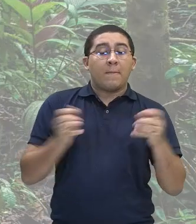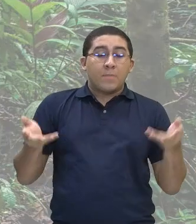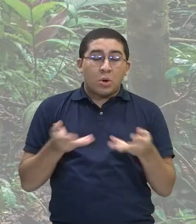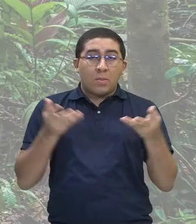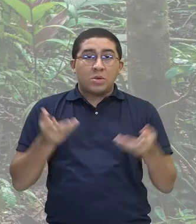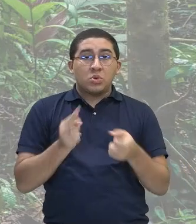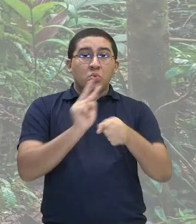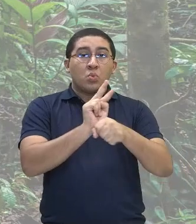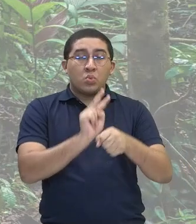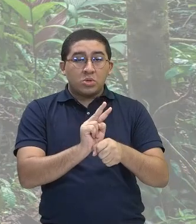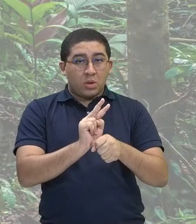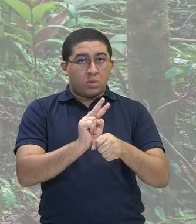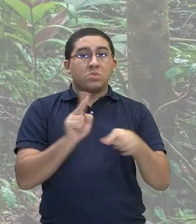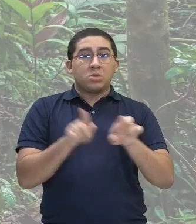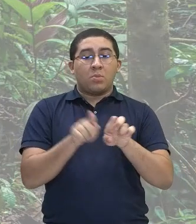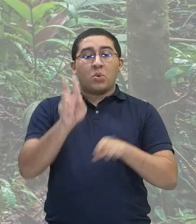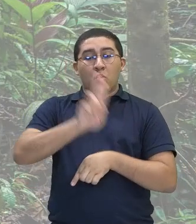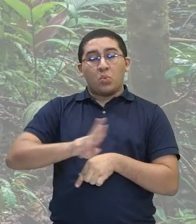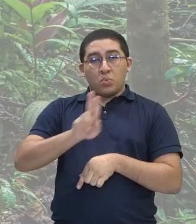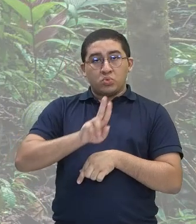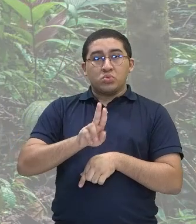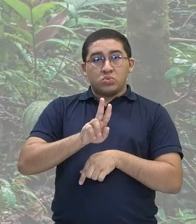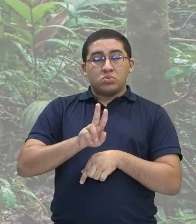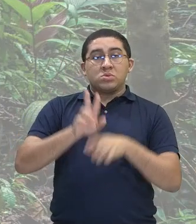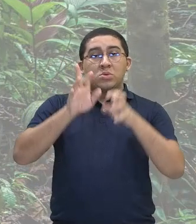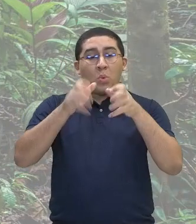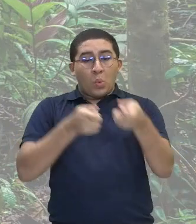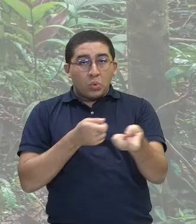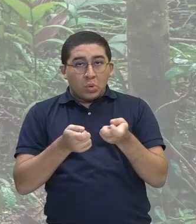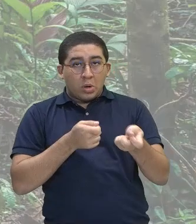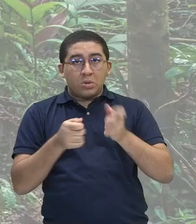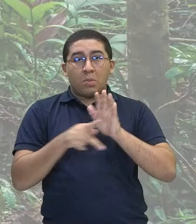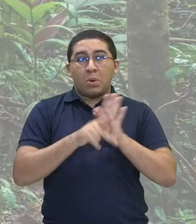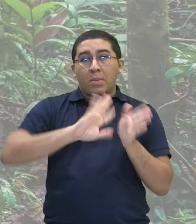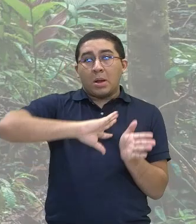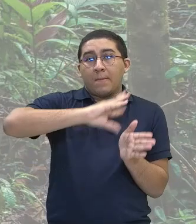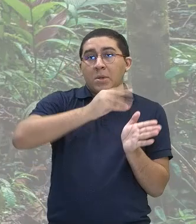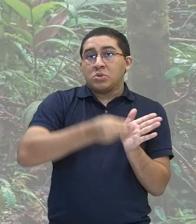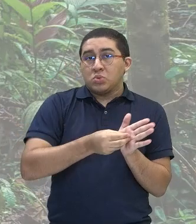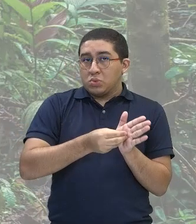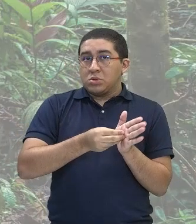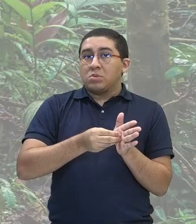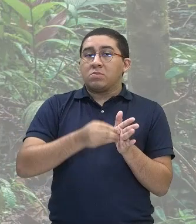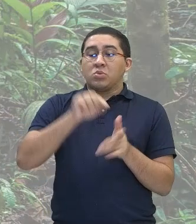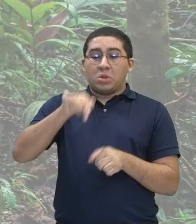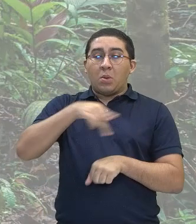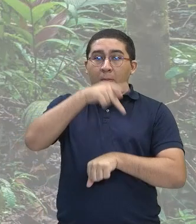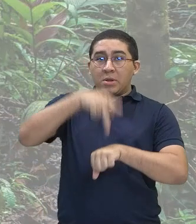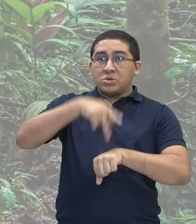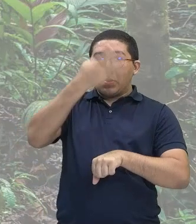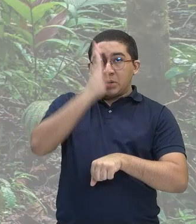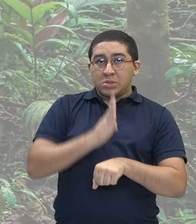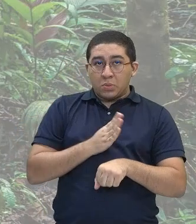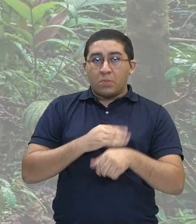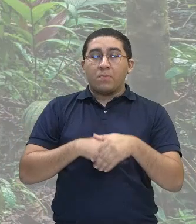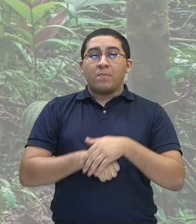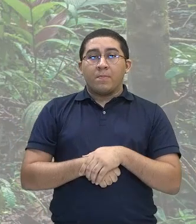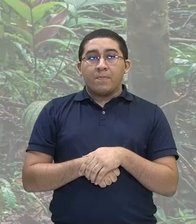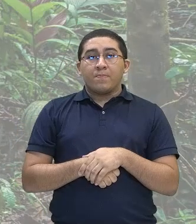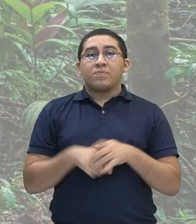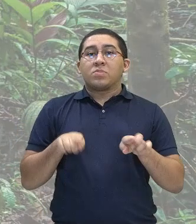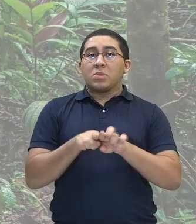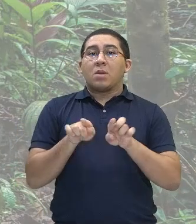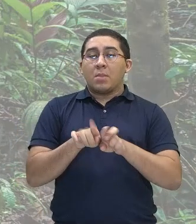conservação e do uso sustentável da Amazônia Legal, Amazônia brasileira, né? Também, gente, acaba sendo